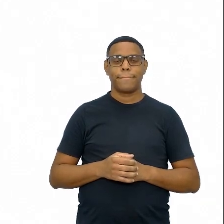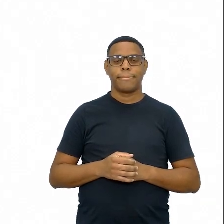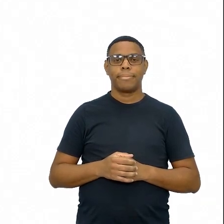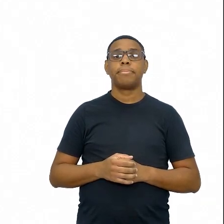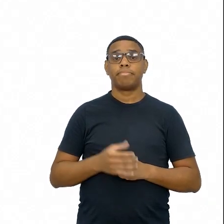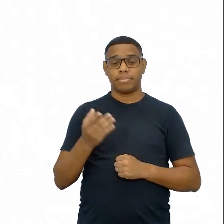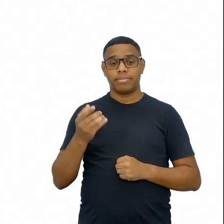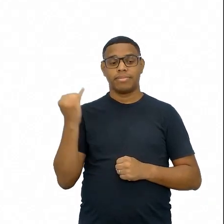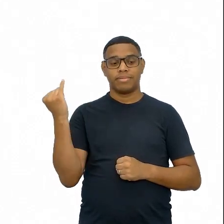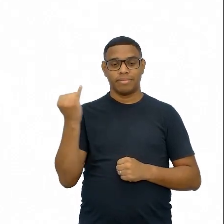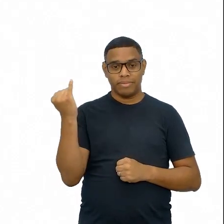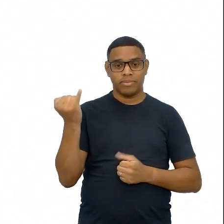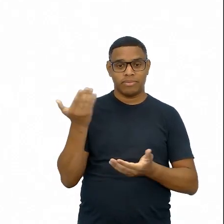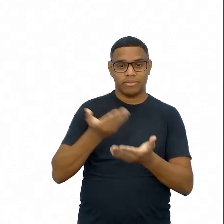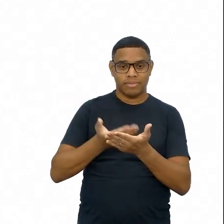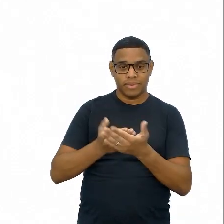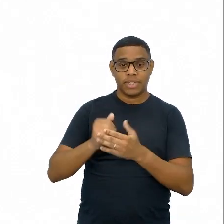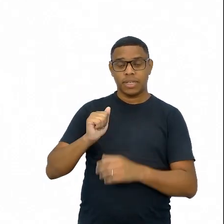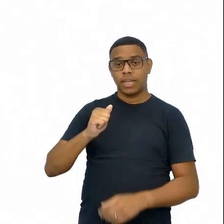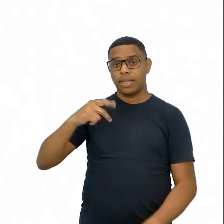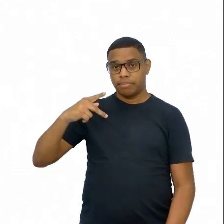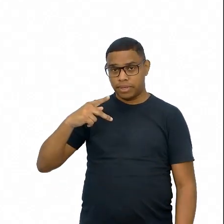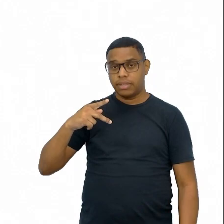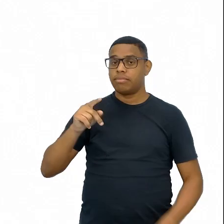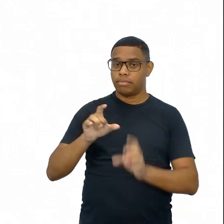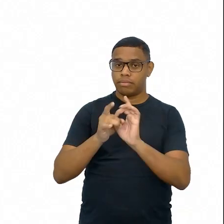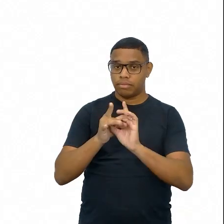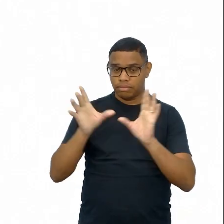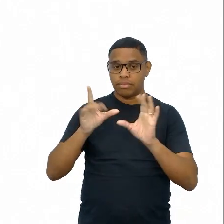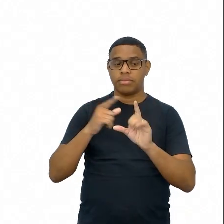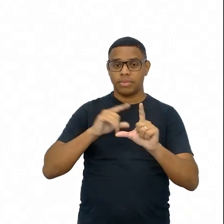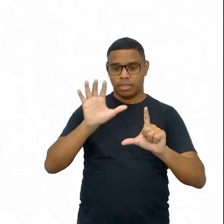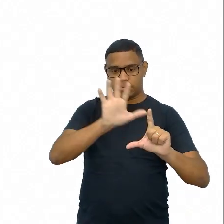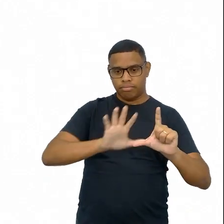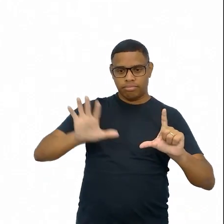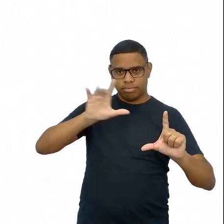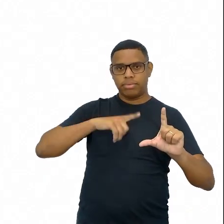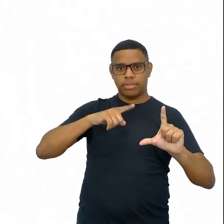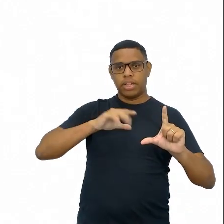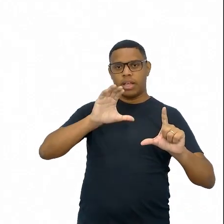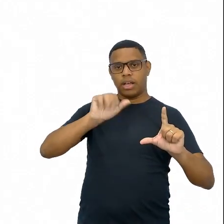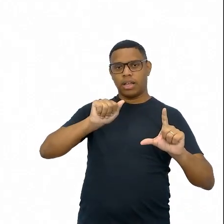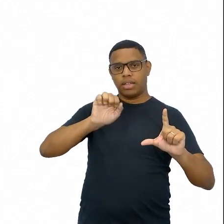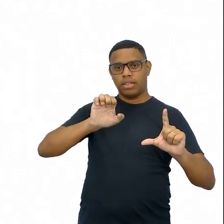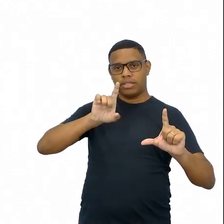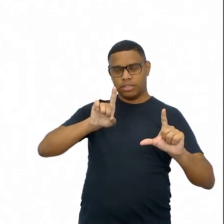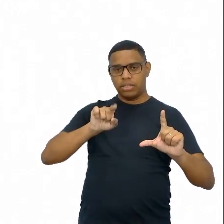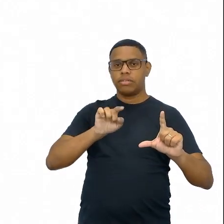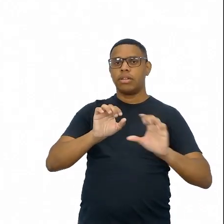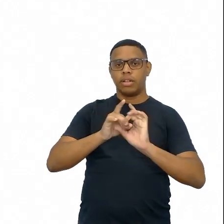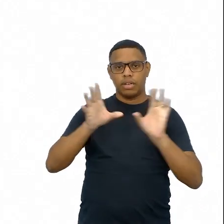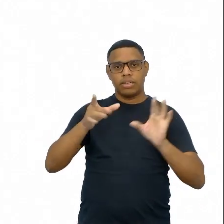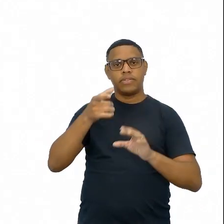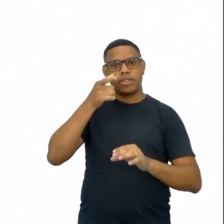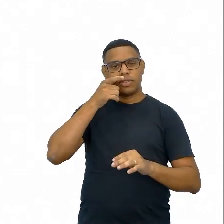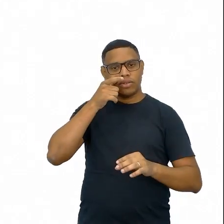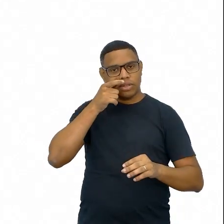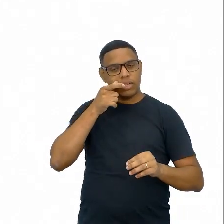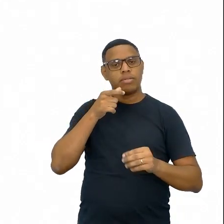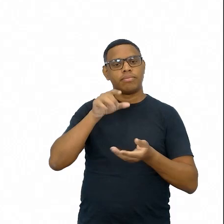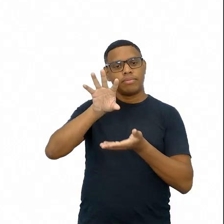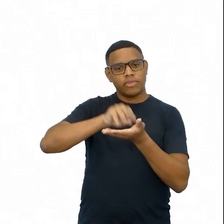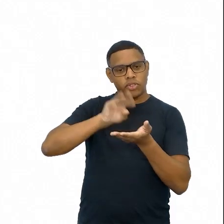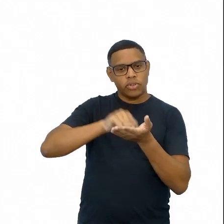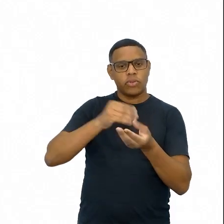revisitar a AP, né, que está disponível na plataforma CAED, para que observe o tipo de item